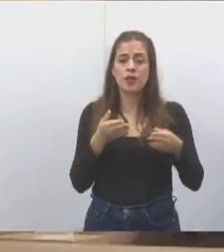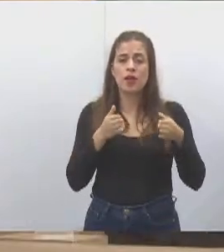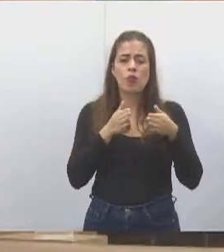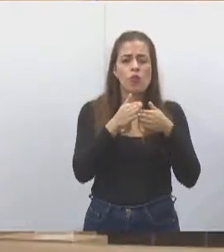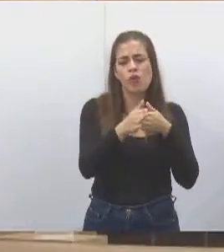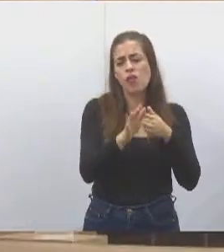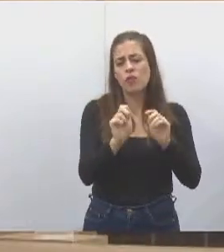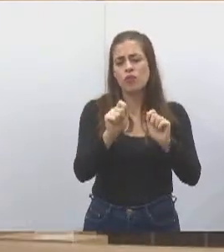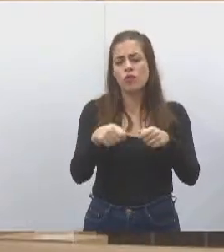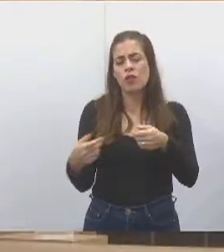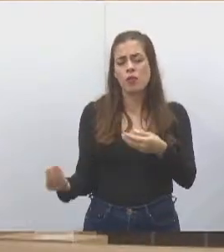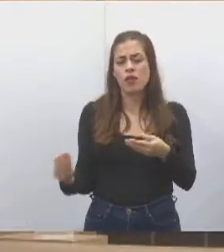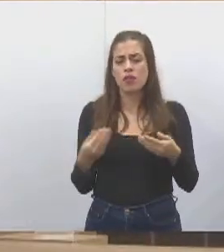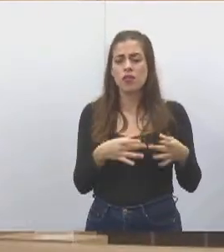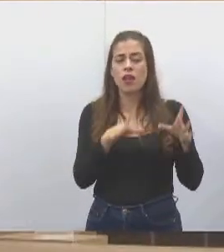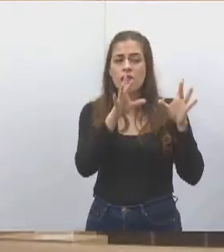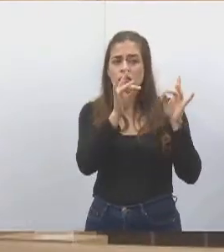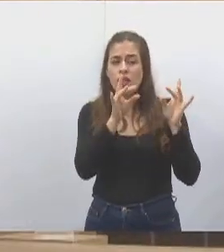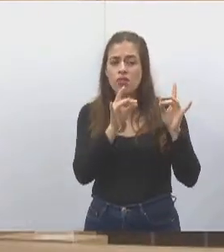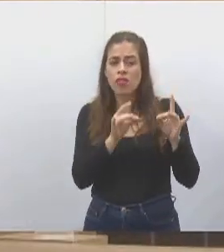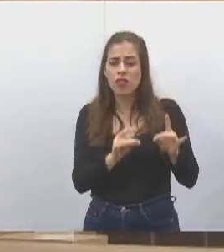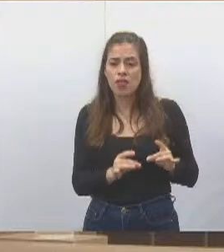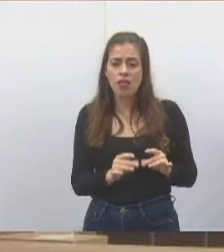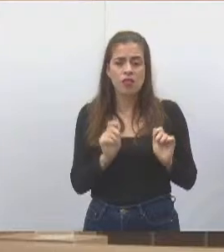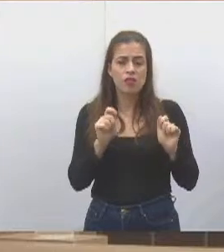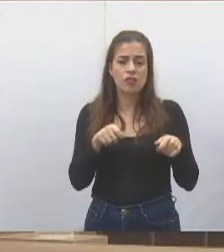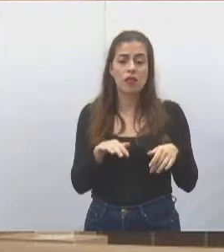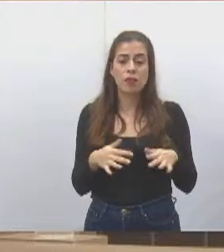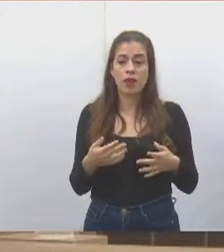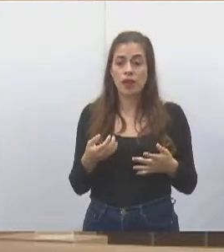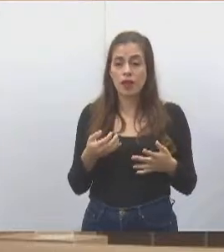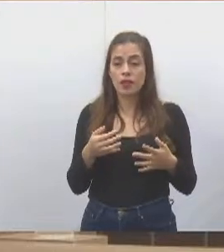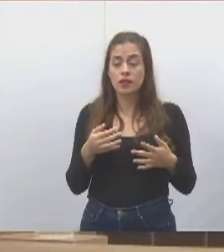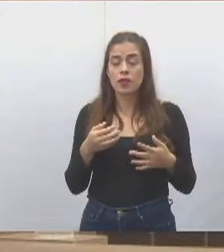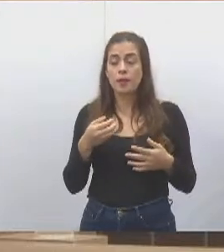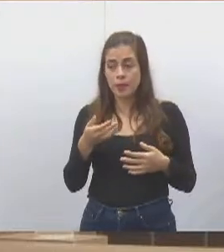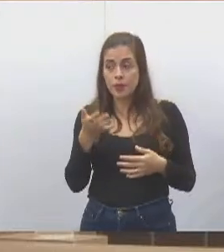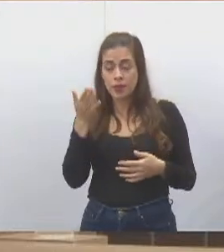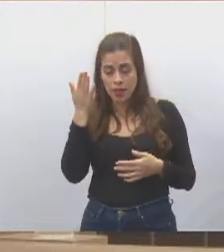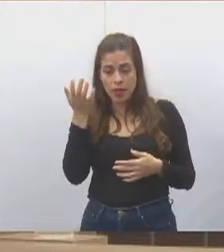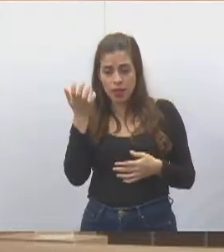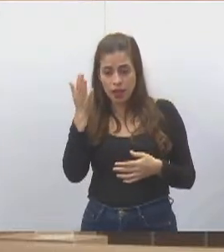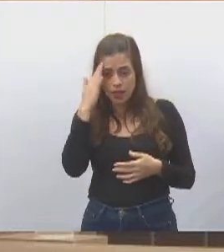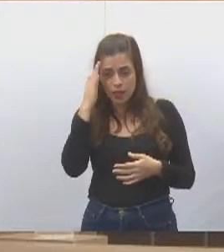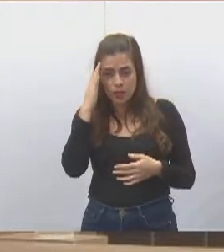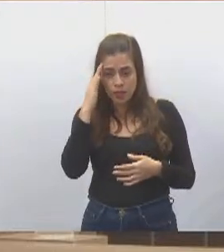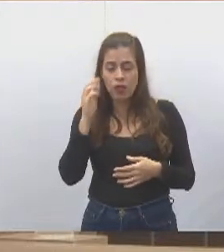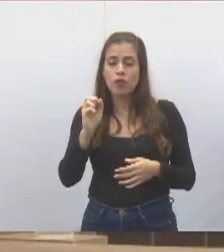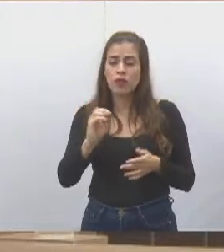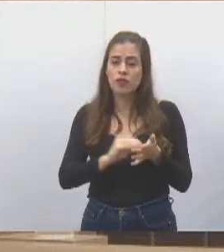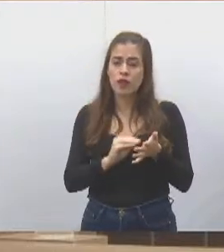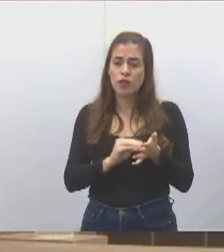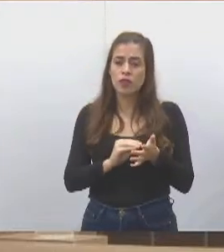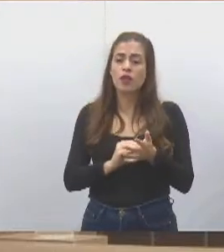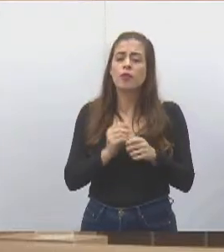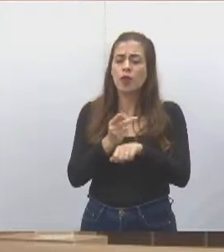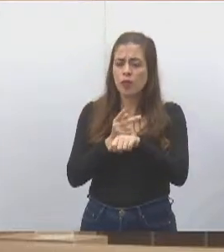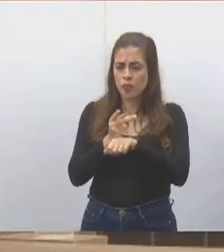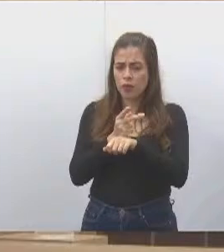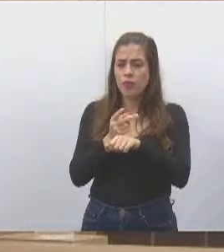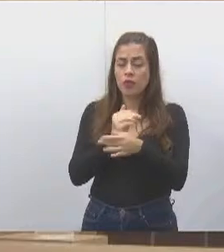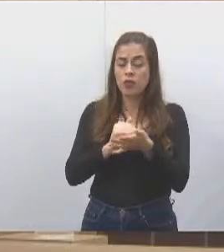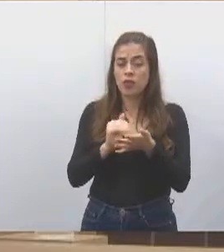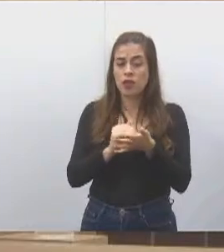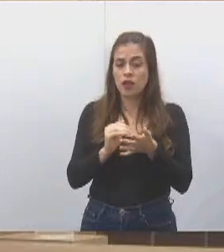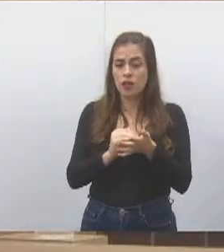não dá para ele trazer aqui cada um desses detalhes. Mas se a pessoa quiser saber o que de fato deixou de ser passado, pode procurar a gente lá na Secretaria